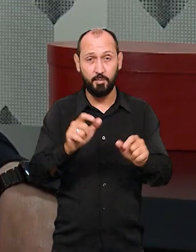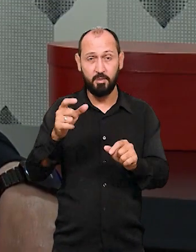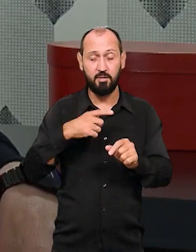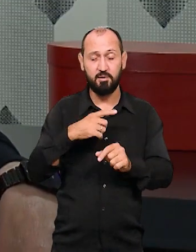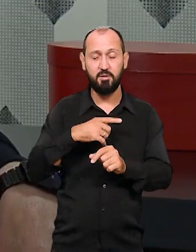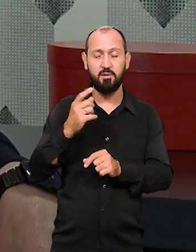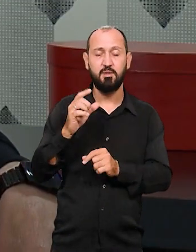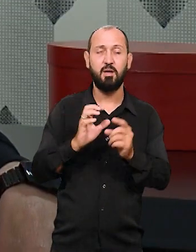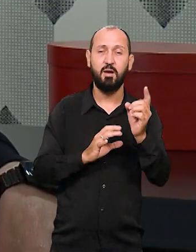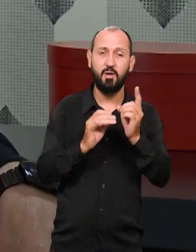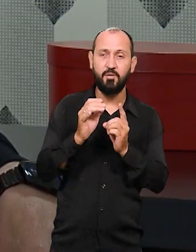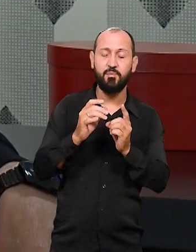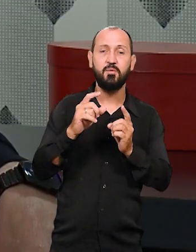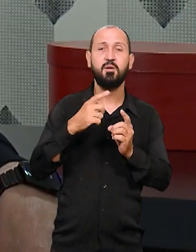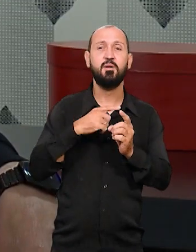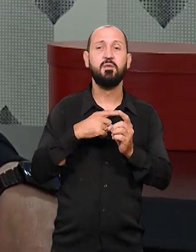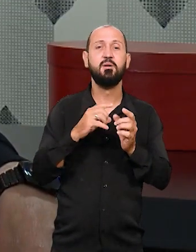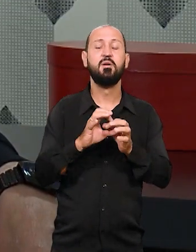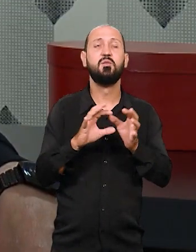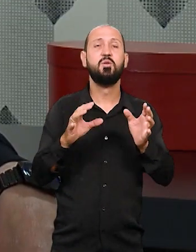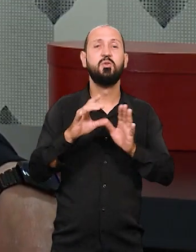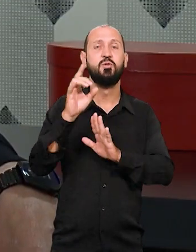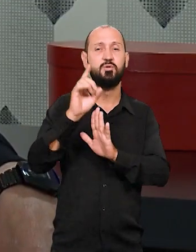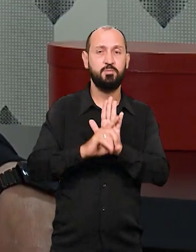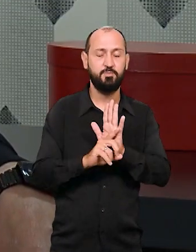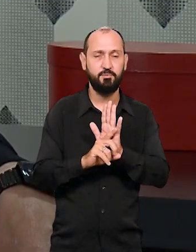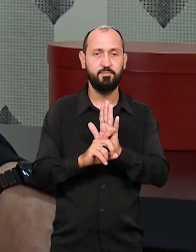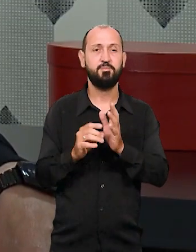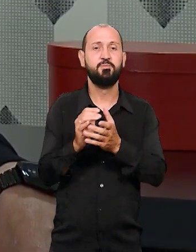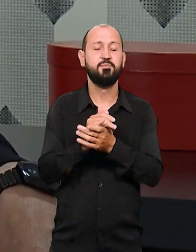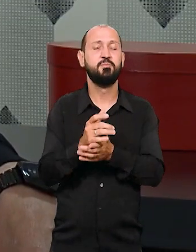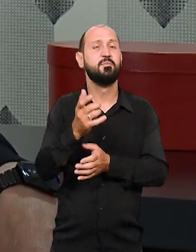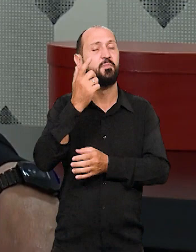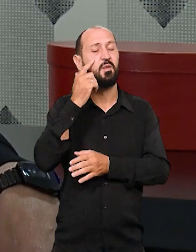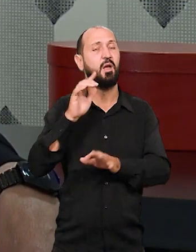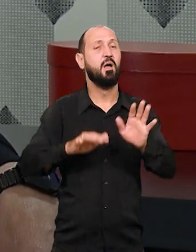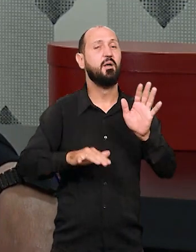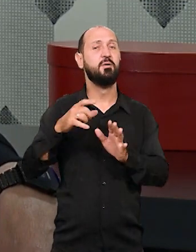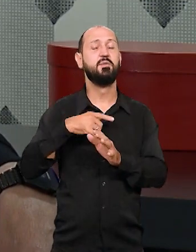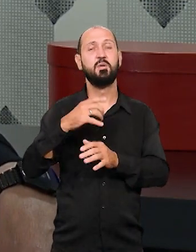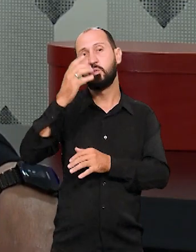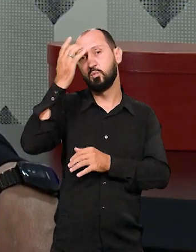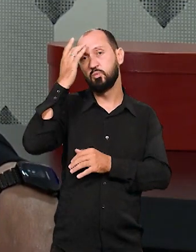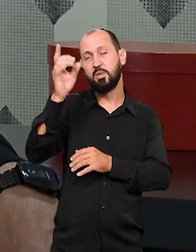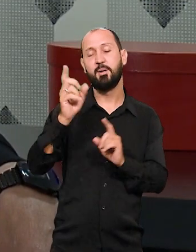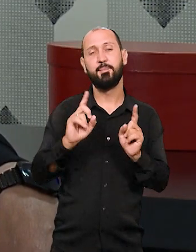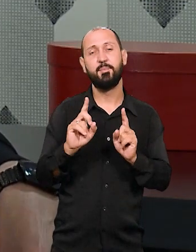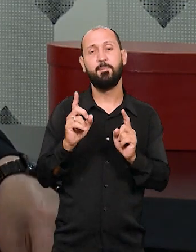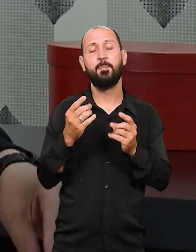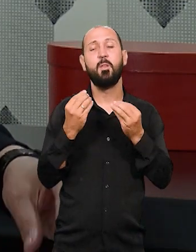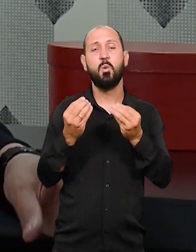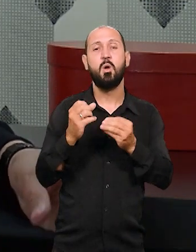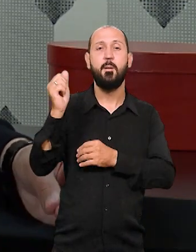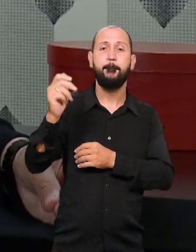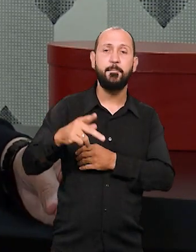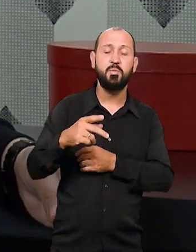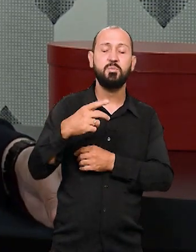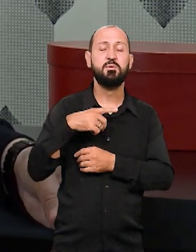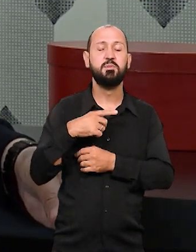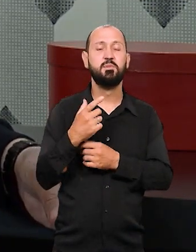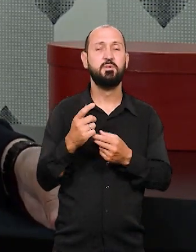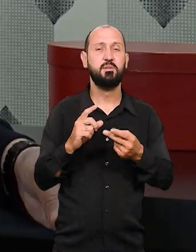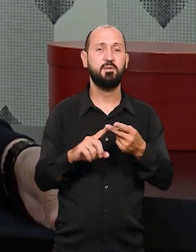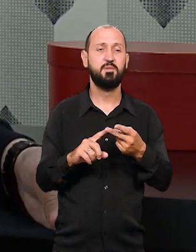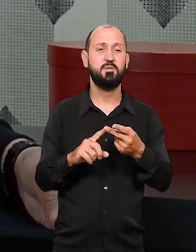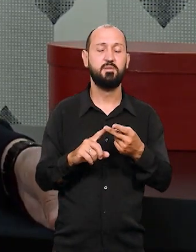a pessoa vivendo com HIV/AIDS tem uma gama de direitos que, na maioria das vezes, eles nem sabem, como